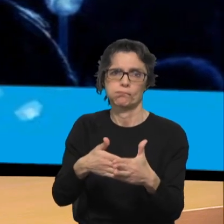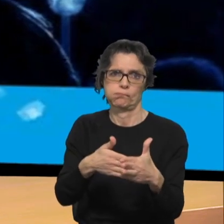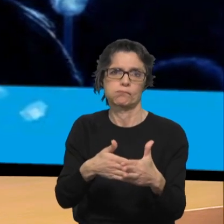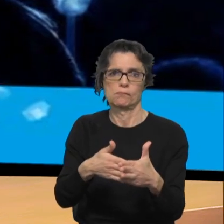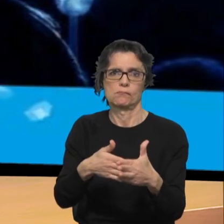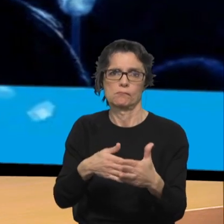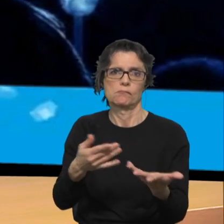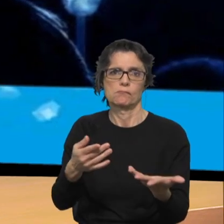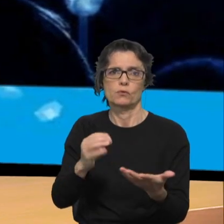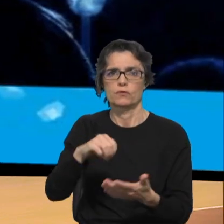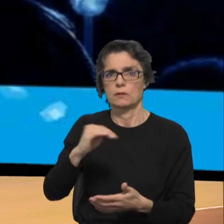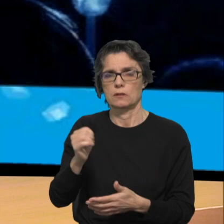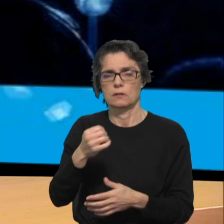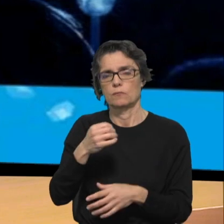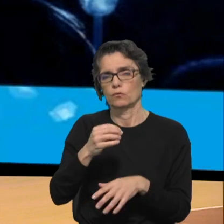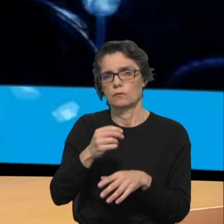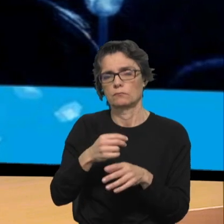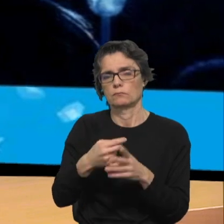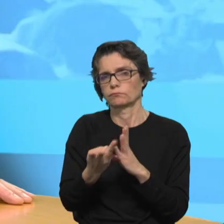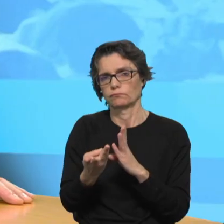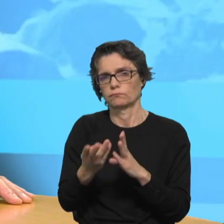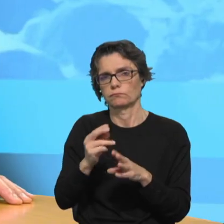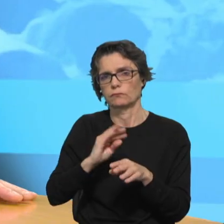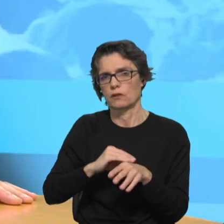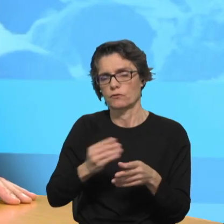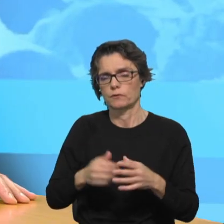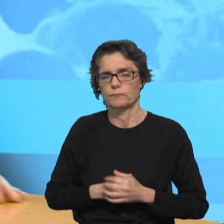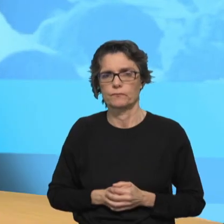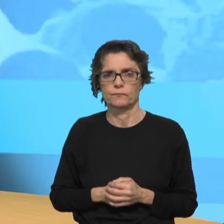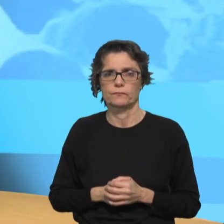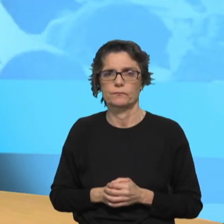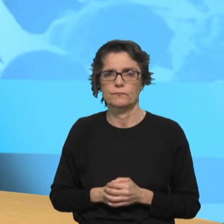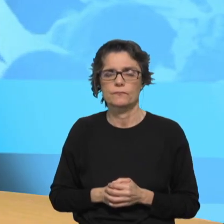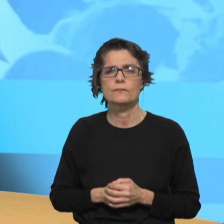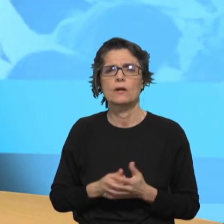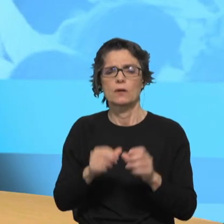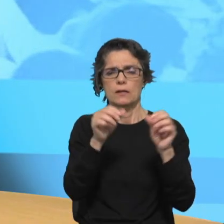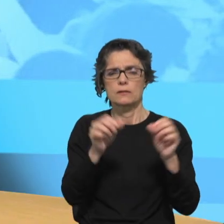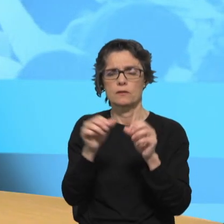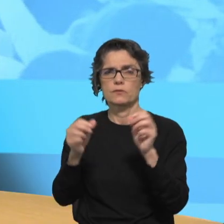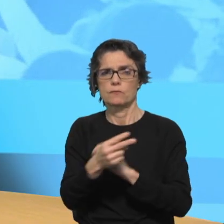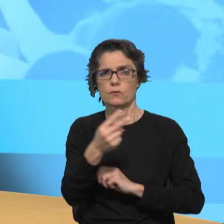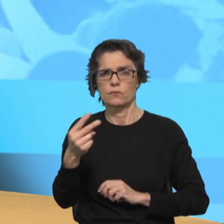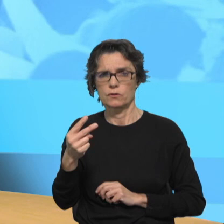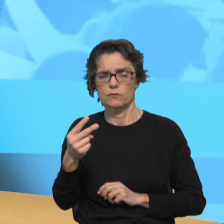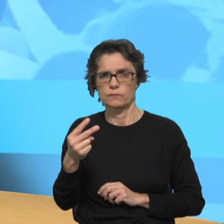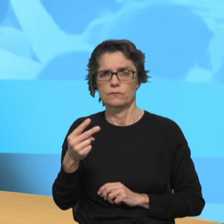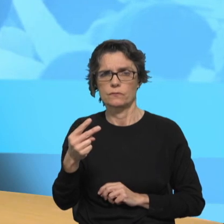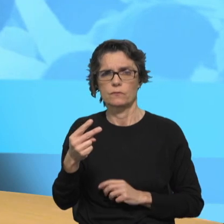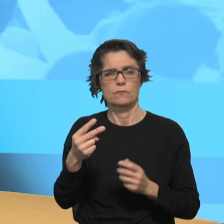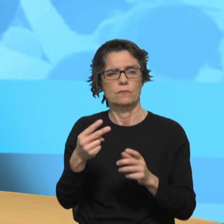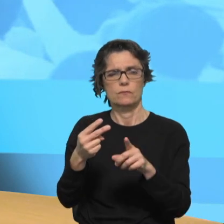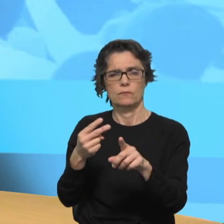que poderemos falar a seguir. E para, de facto, contrariar esses 2 sistemas, defende